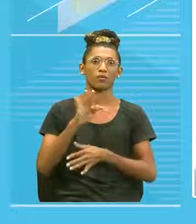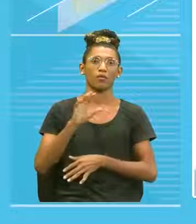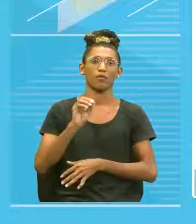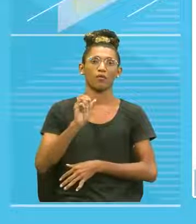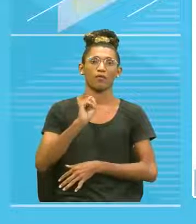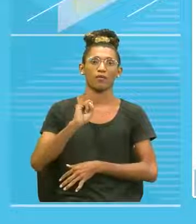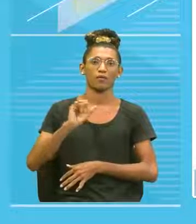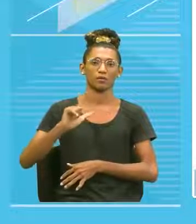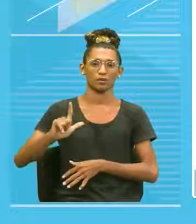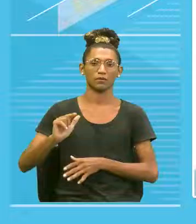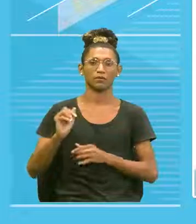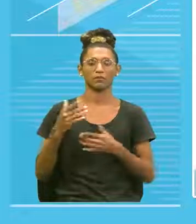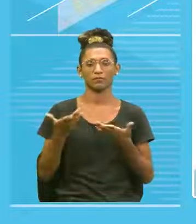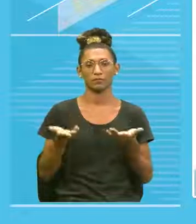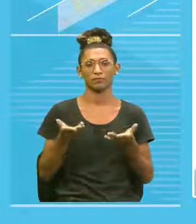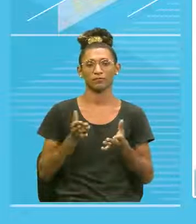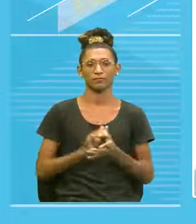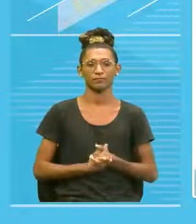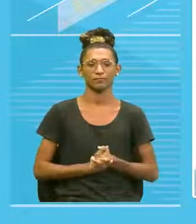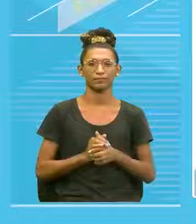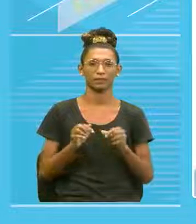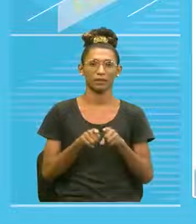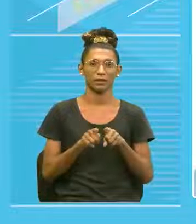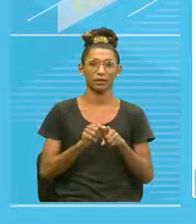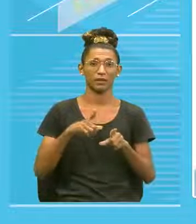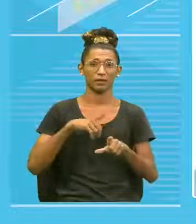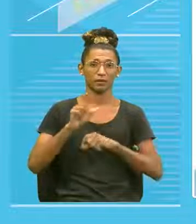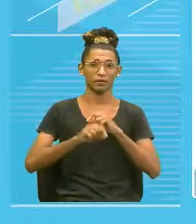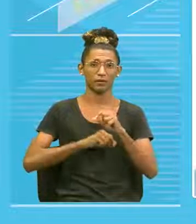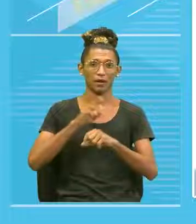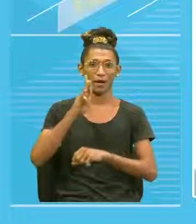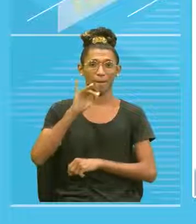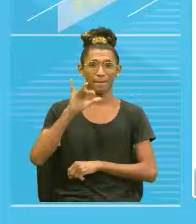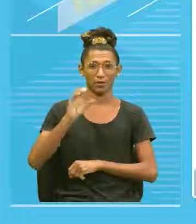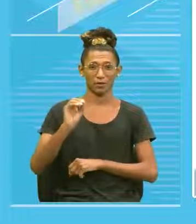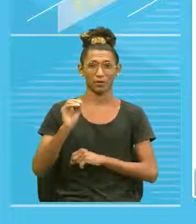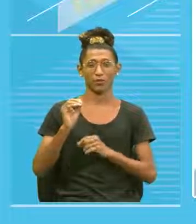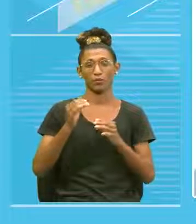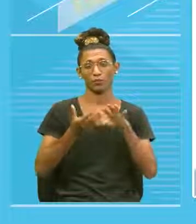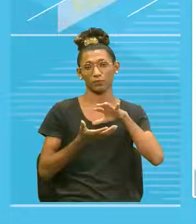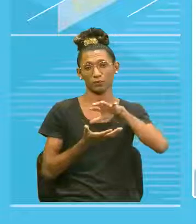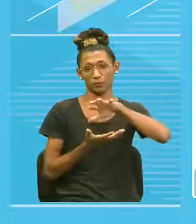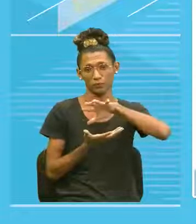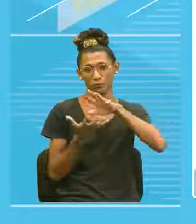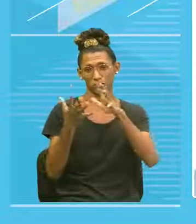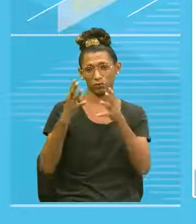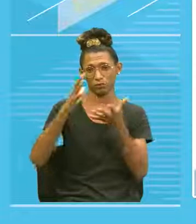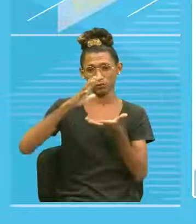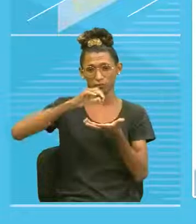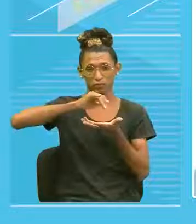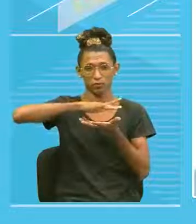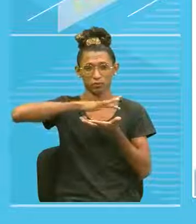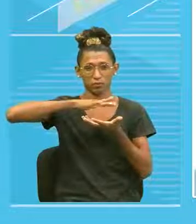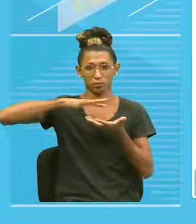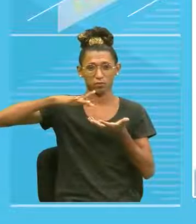não nos biomassa porque nós somos um país o que